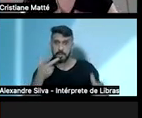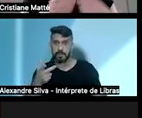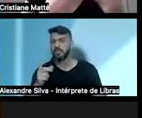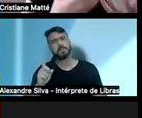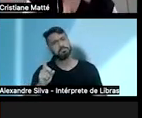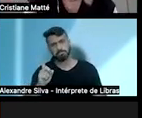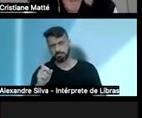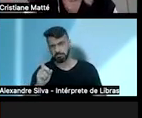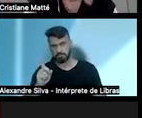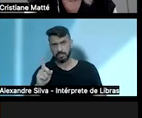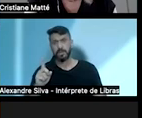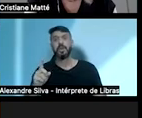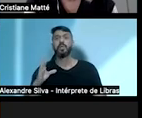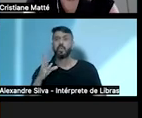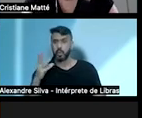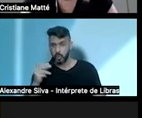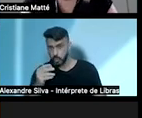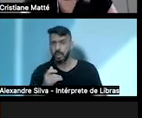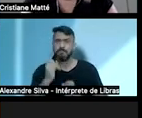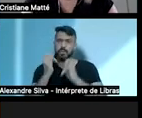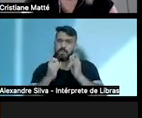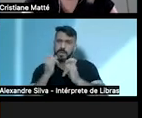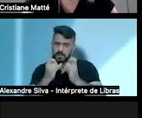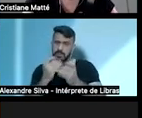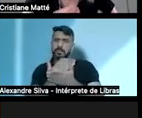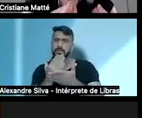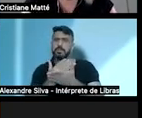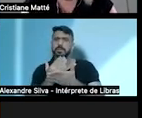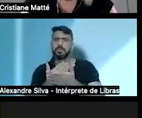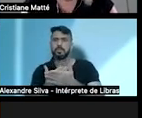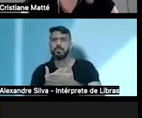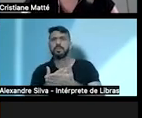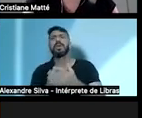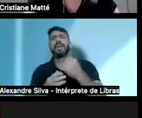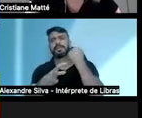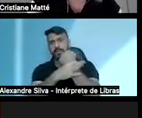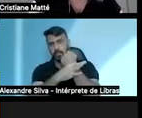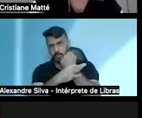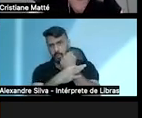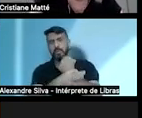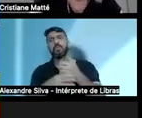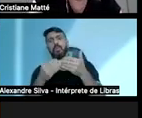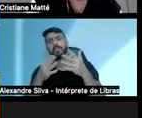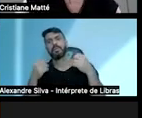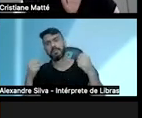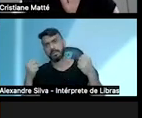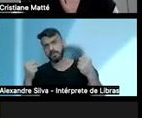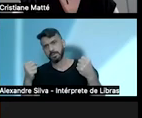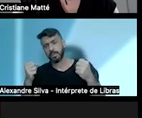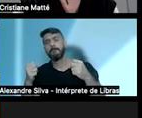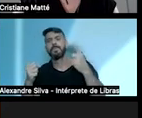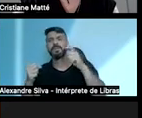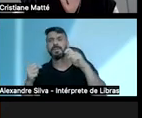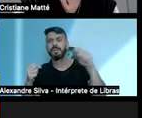não, né? Todos os dados que a gente tem na literatura mostram que é seguro a mãe realizar exercício também no primeiro